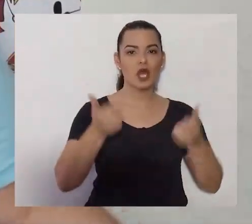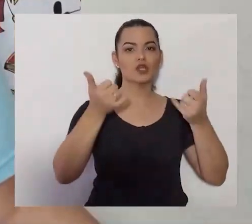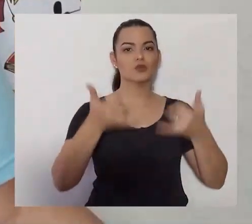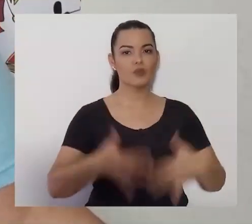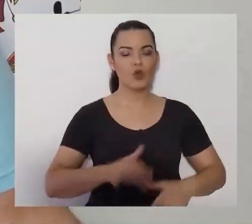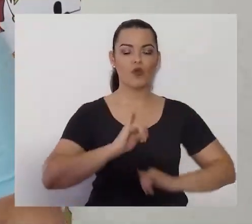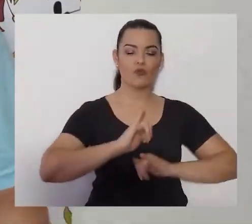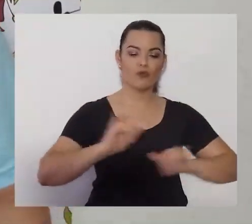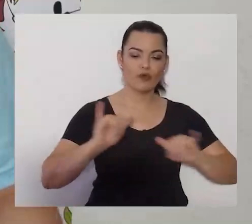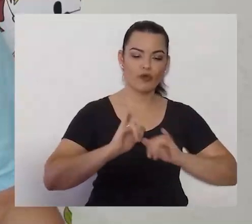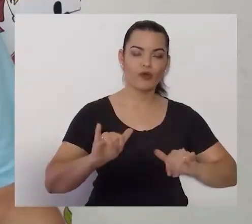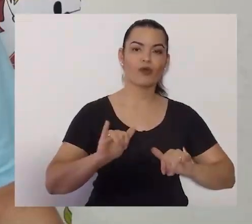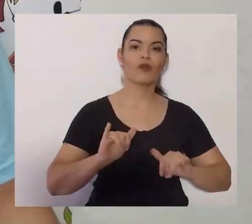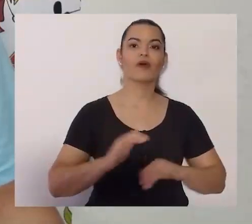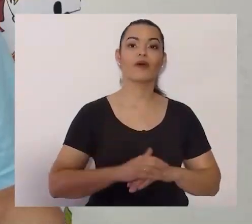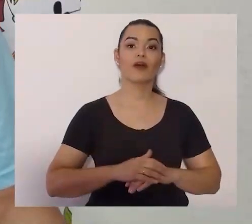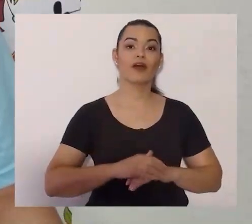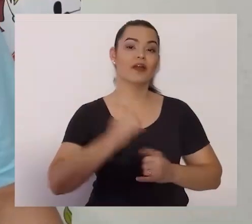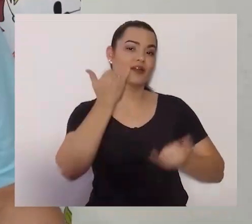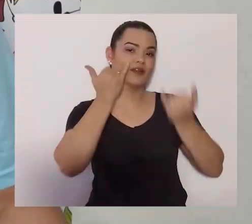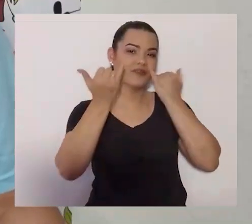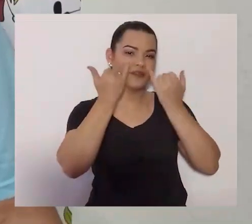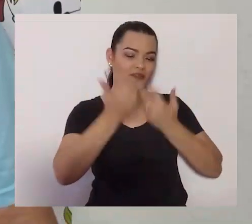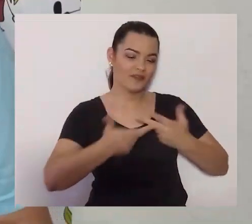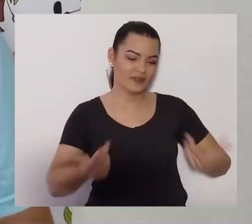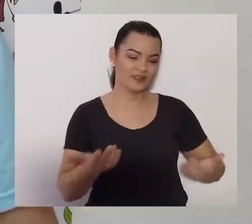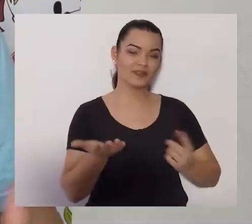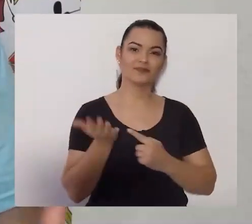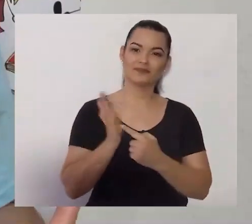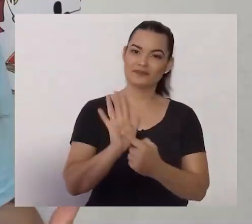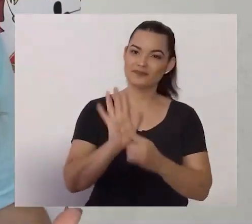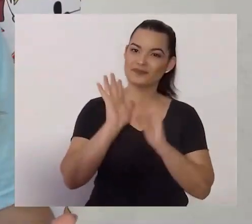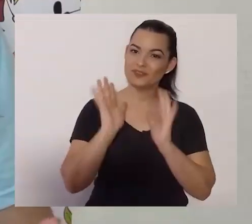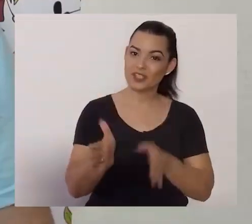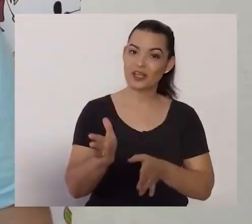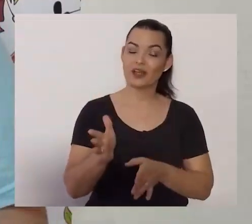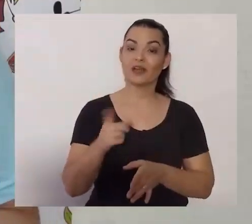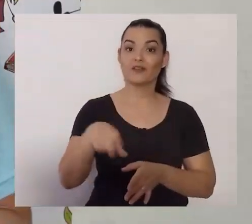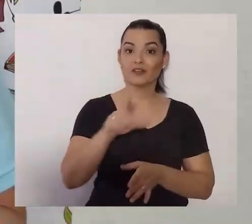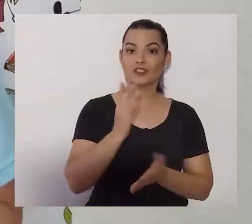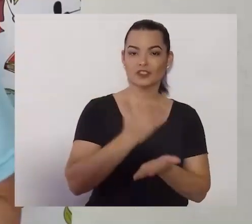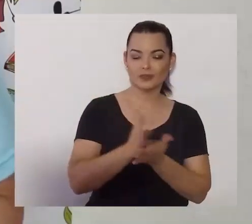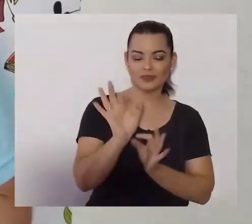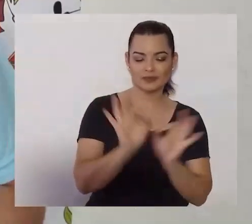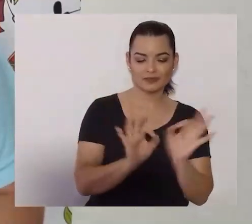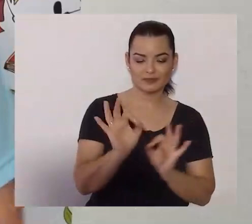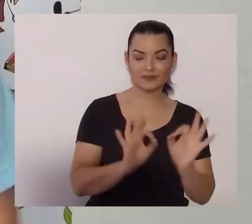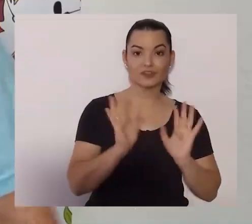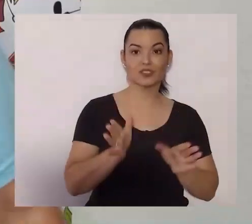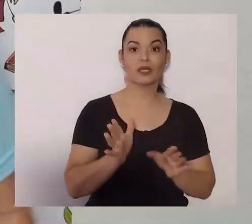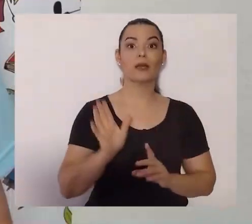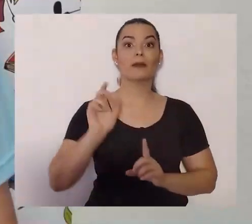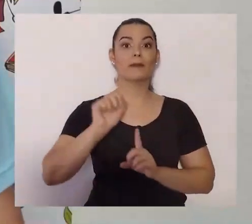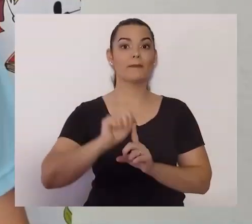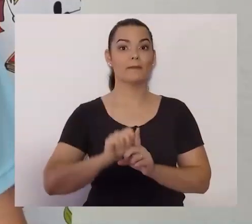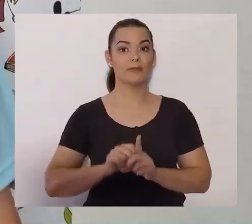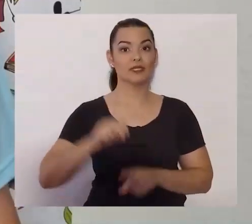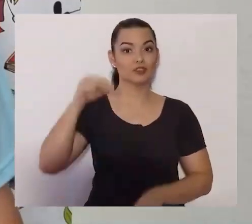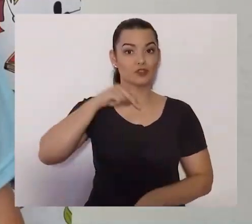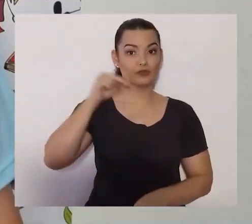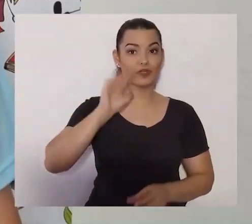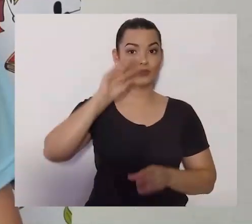Dito tudo isso, compartilhada todas as informações, só para vocês já irem se preparando, no nosso mês